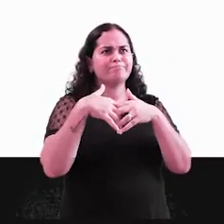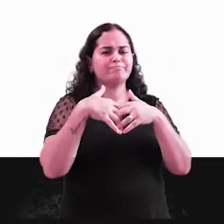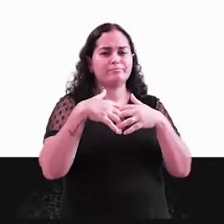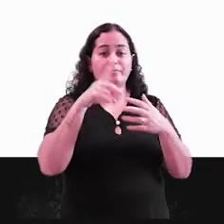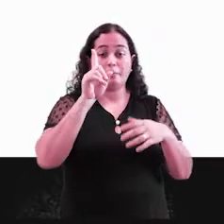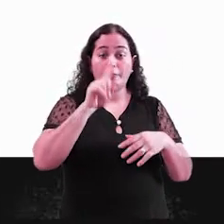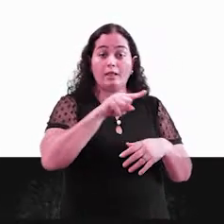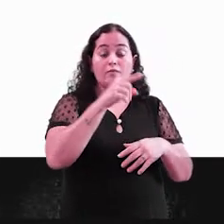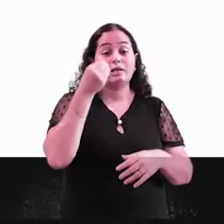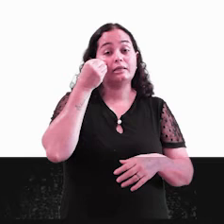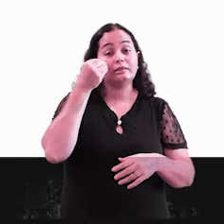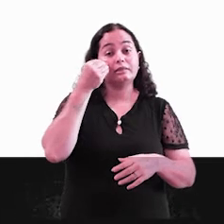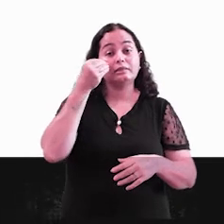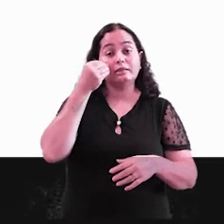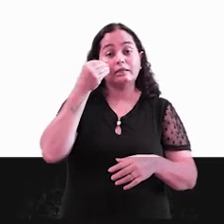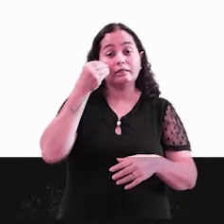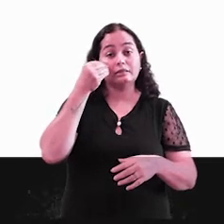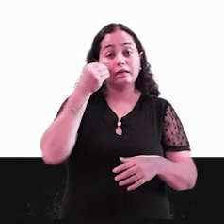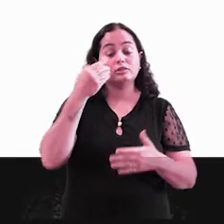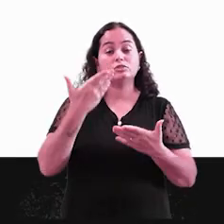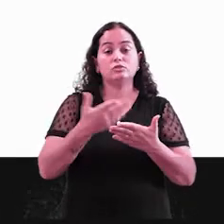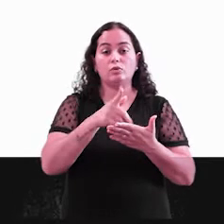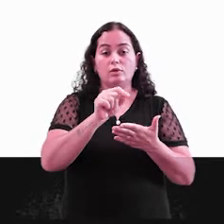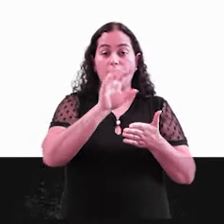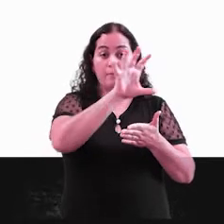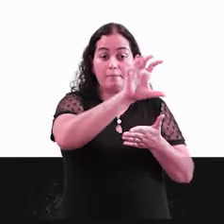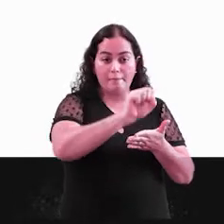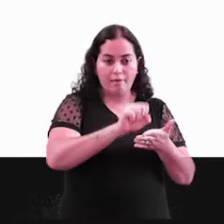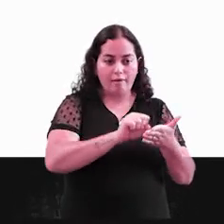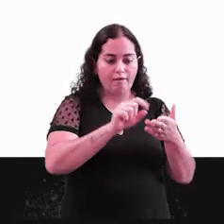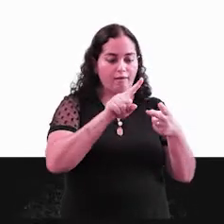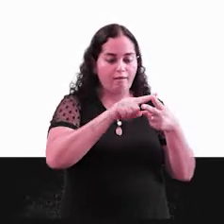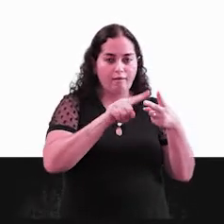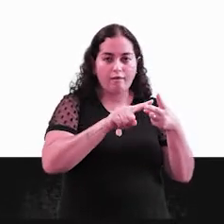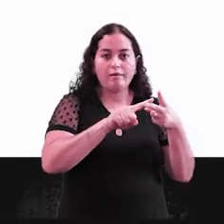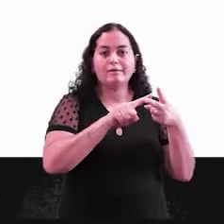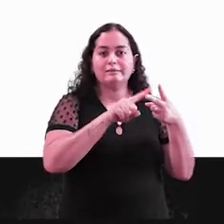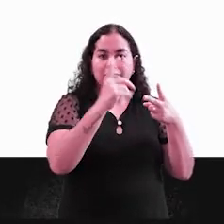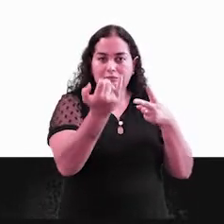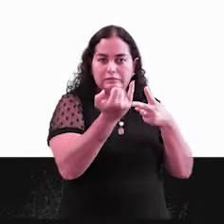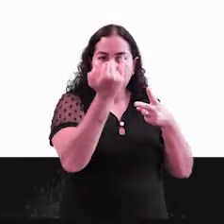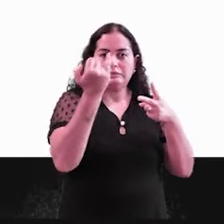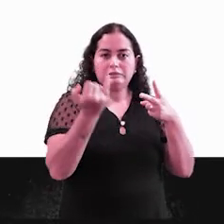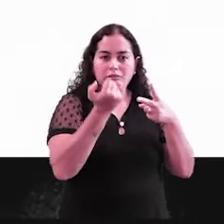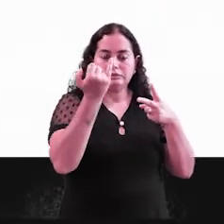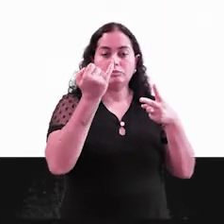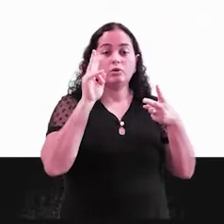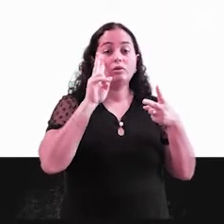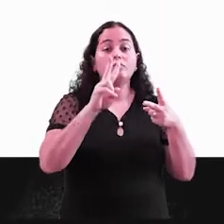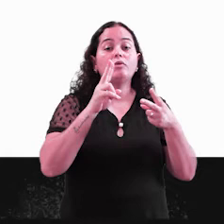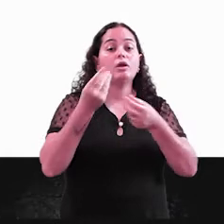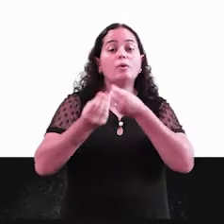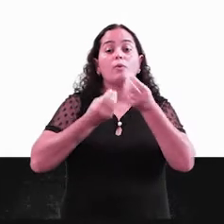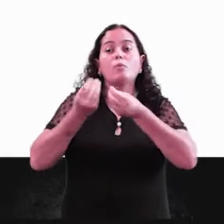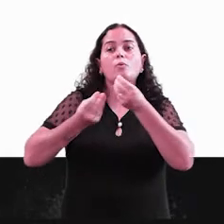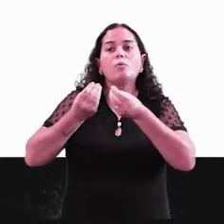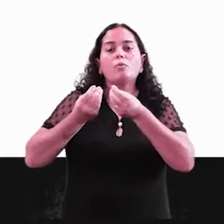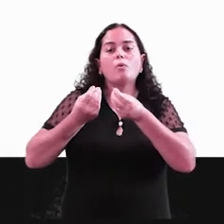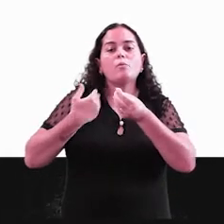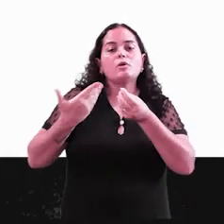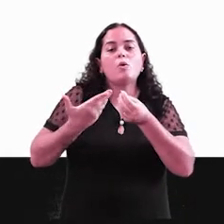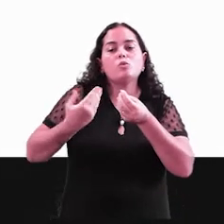mesa foi na tentativa de pegar esses elementos-chave da conversa e a gente identificar como é que eles